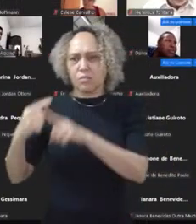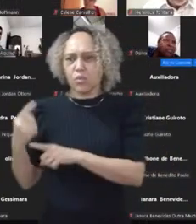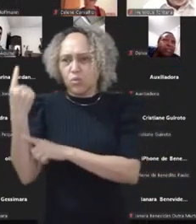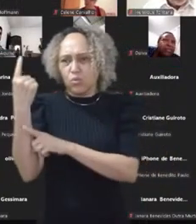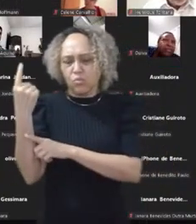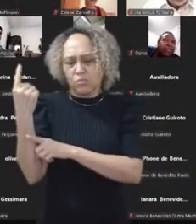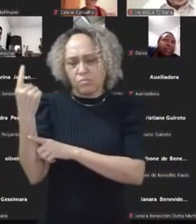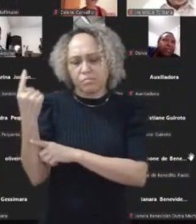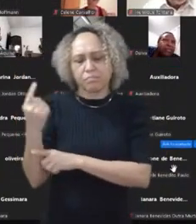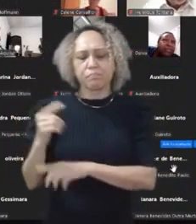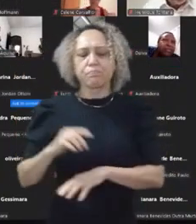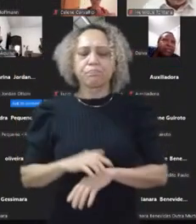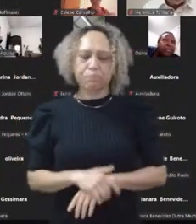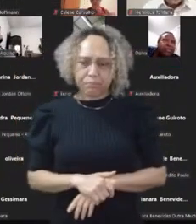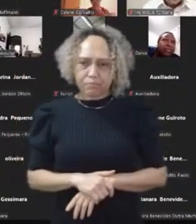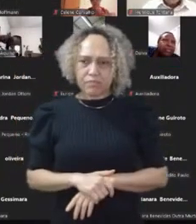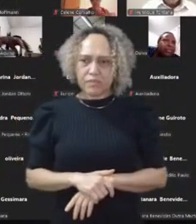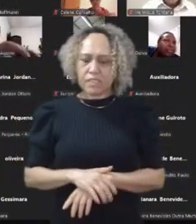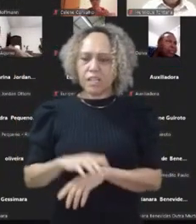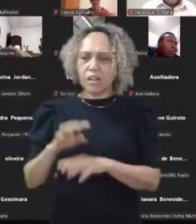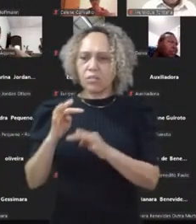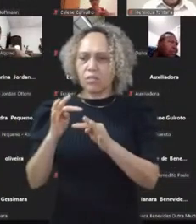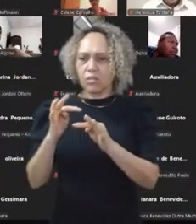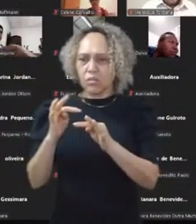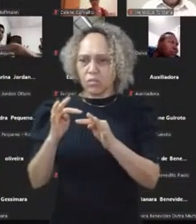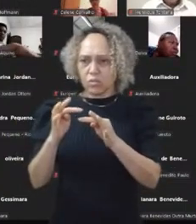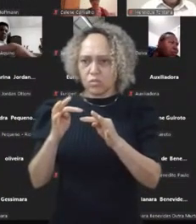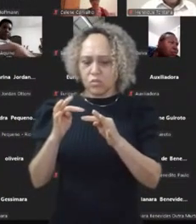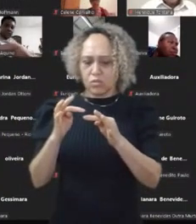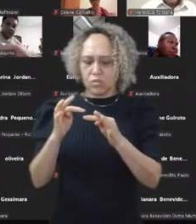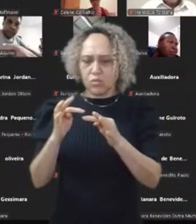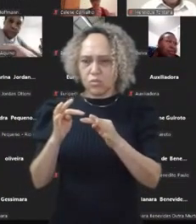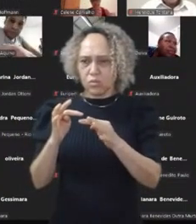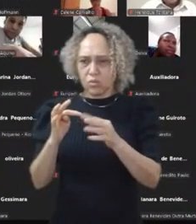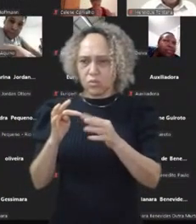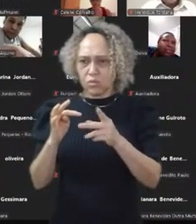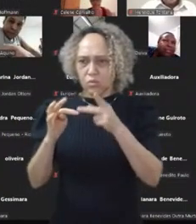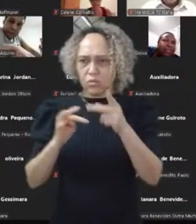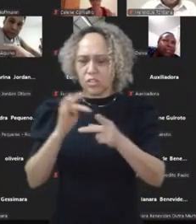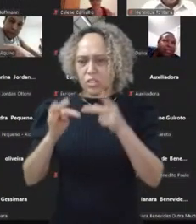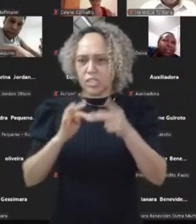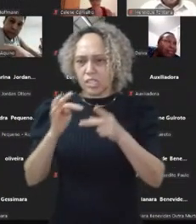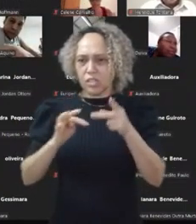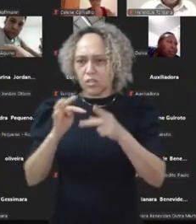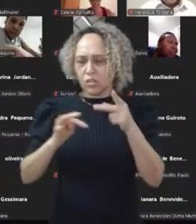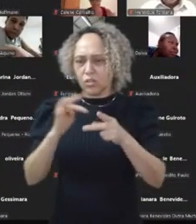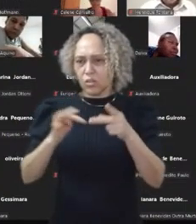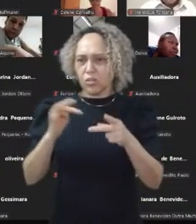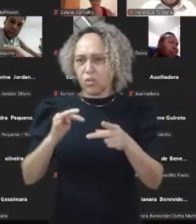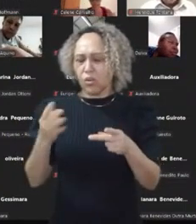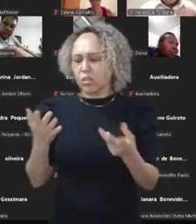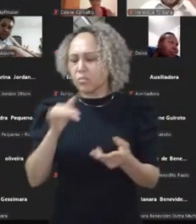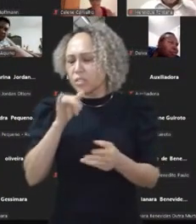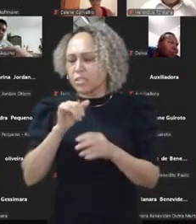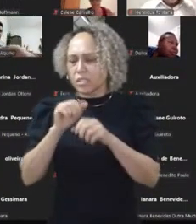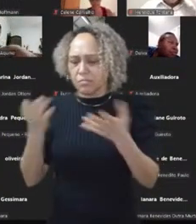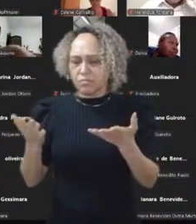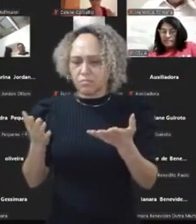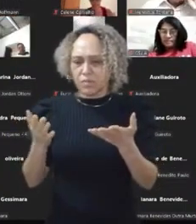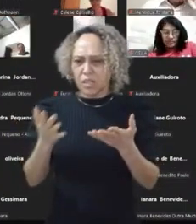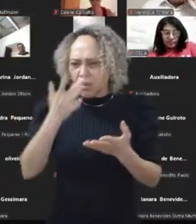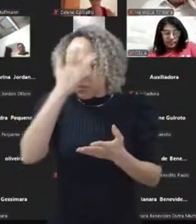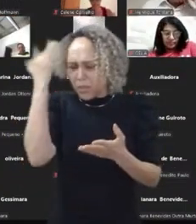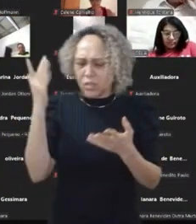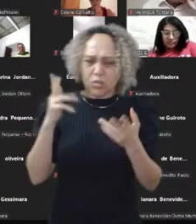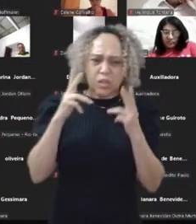a viralizar essa comunicação que é que aconteceu um monte de vídeo de pessoas comuns usuários comuns sem ser pessoas com